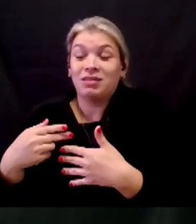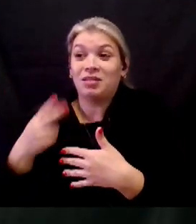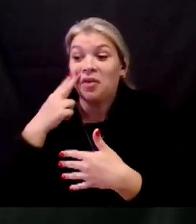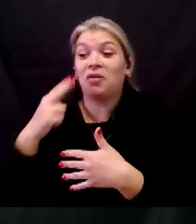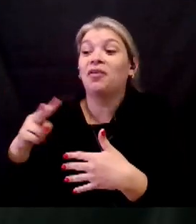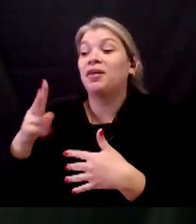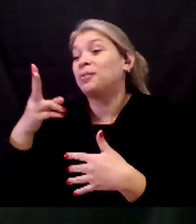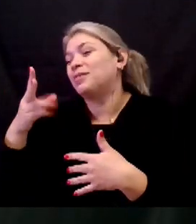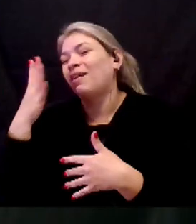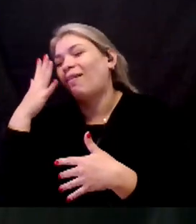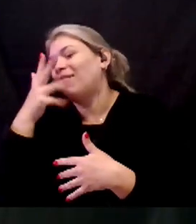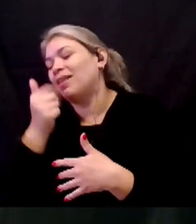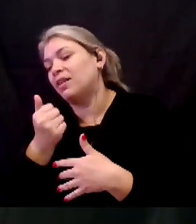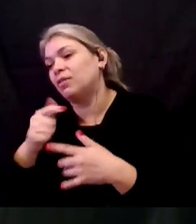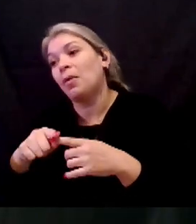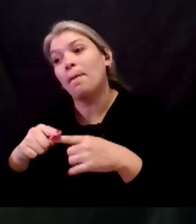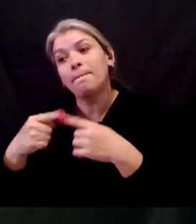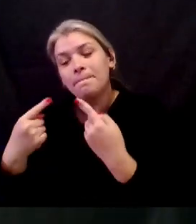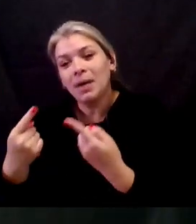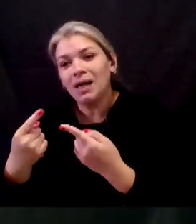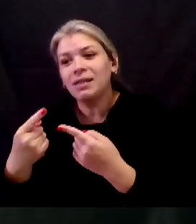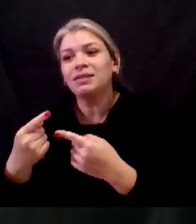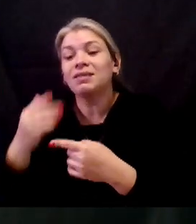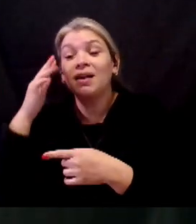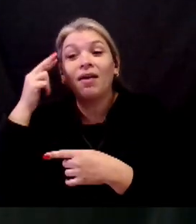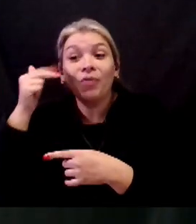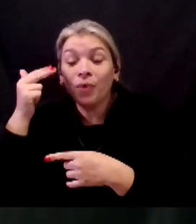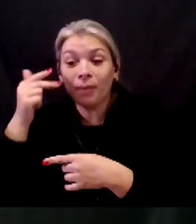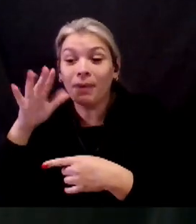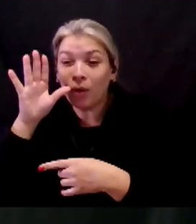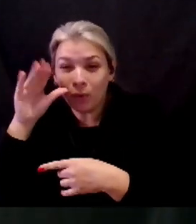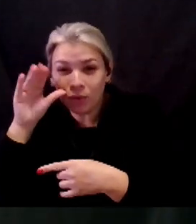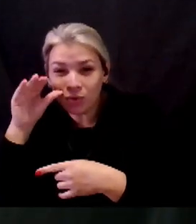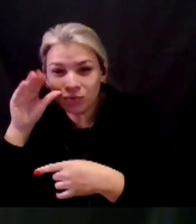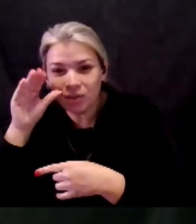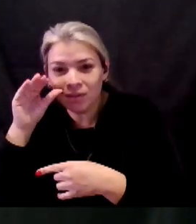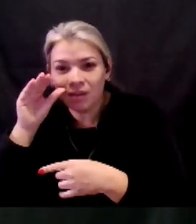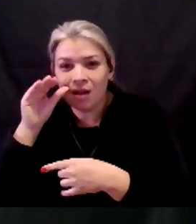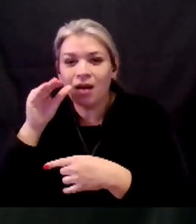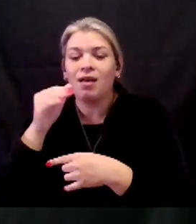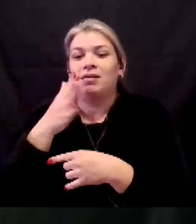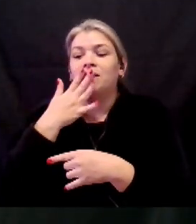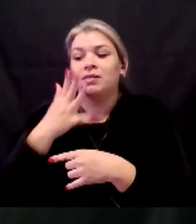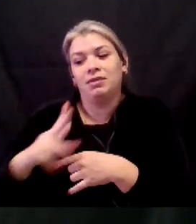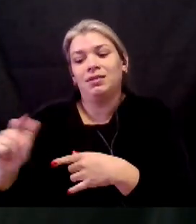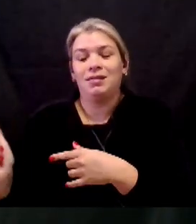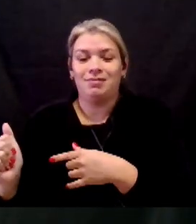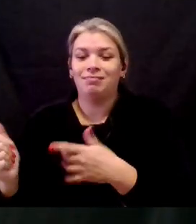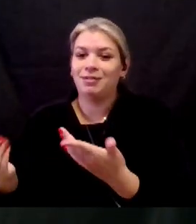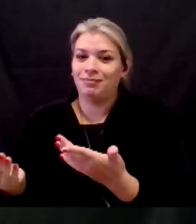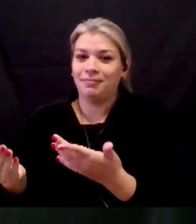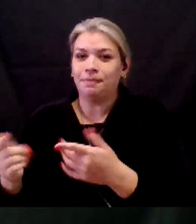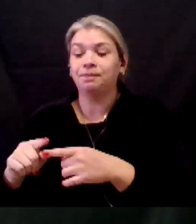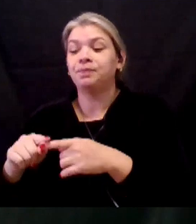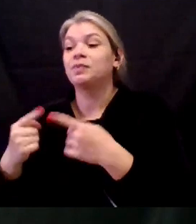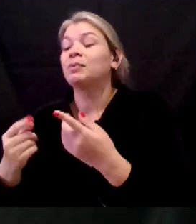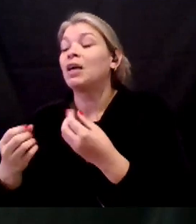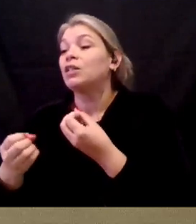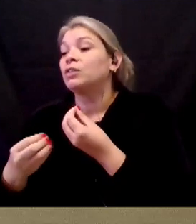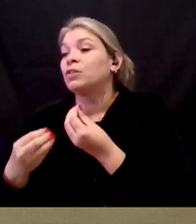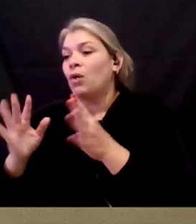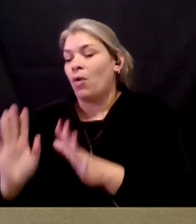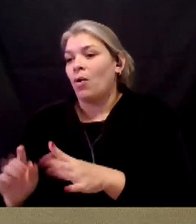e é natural a curiosidade dos pequenos. Agora, do ponto de vista psicológico, Érica, o que explica uma criança tão